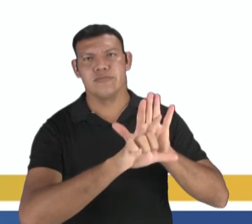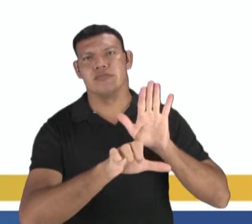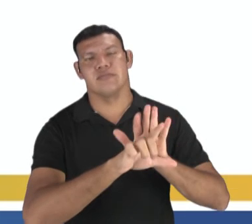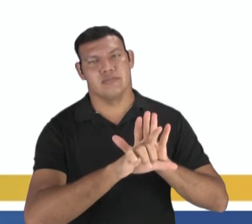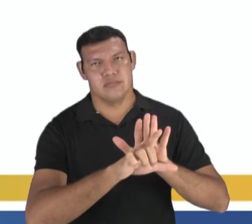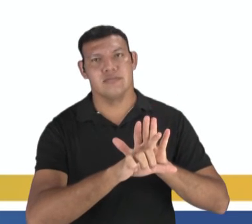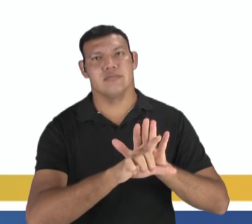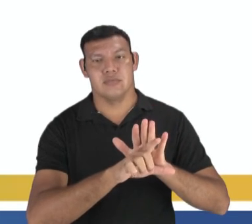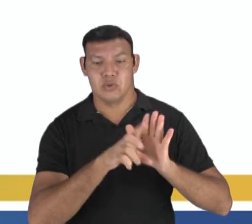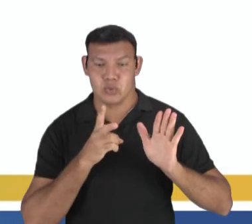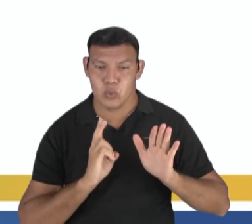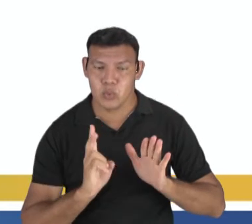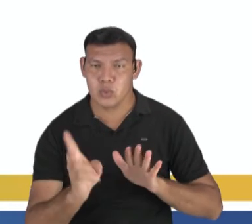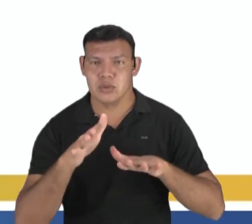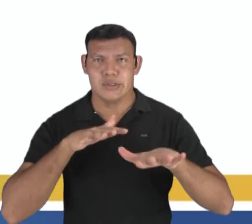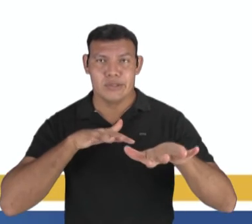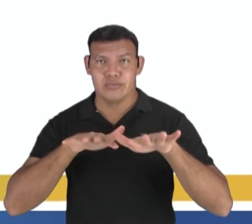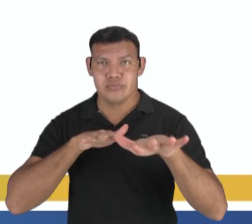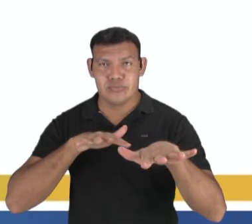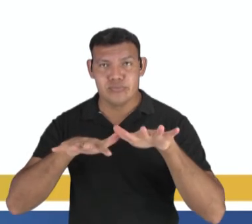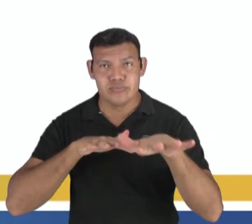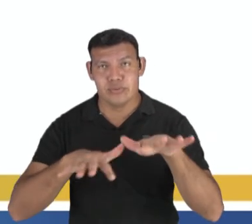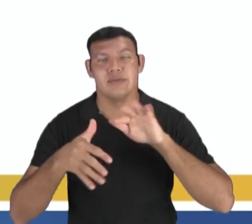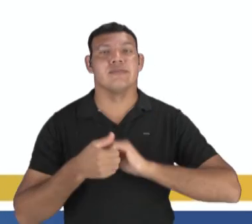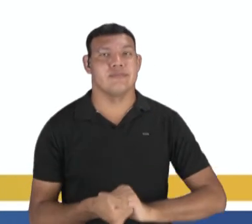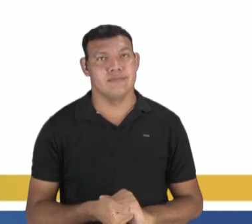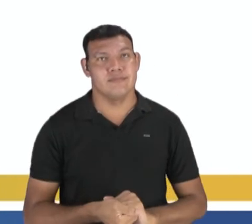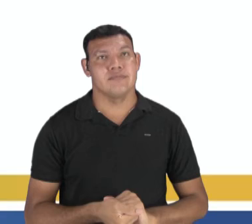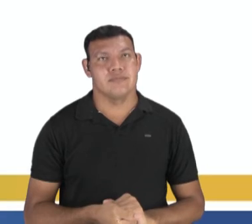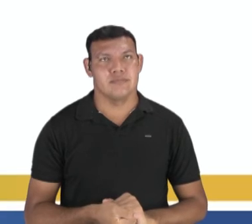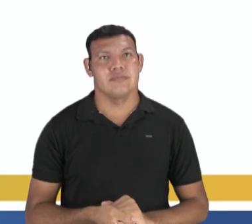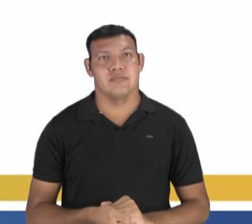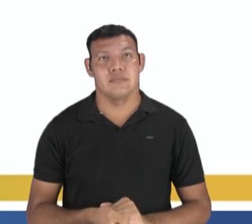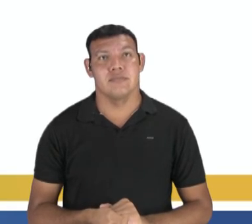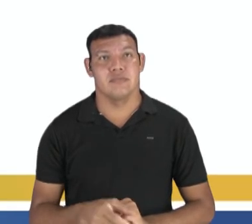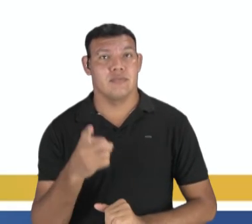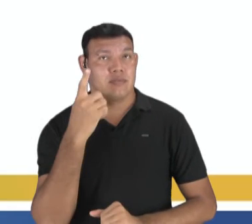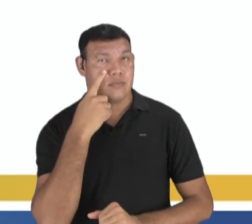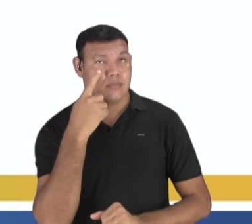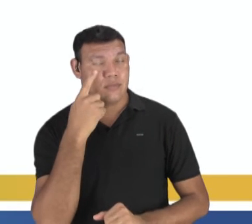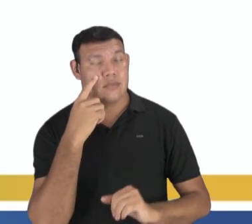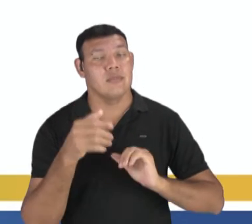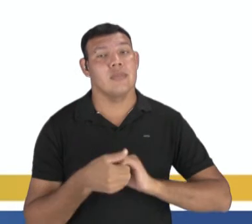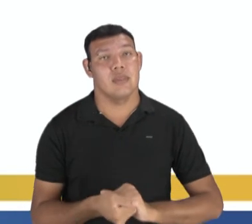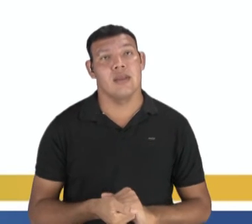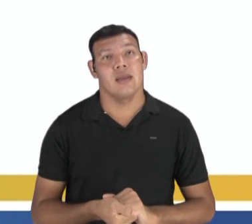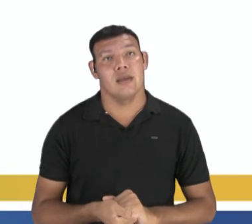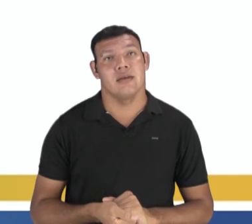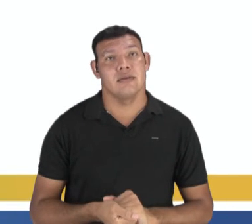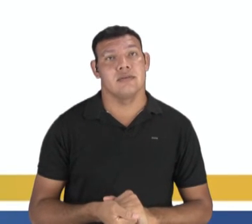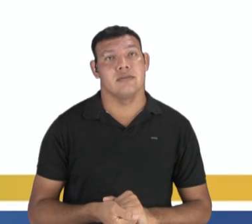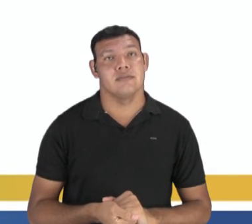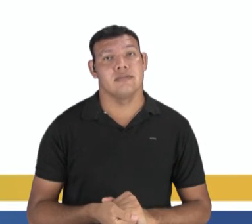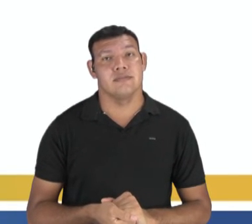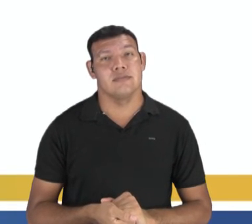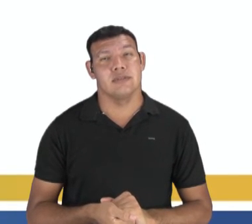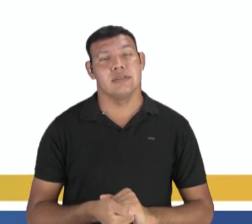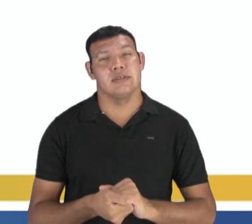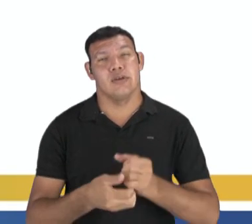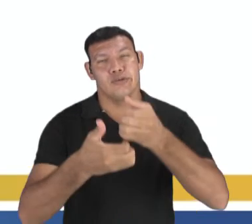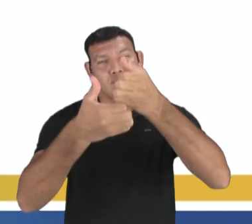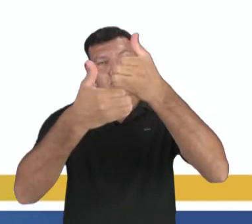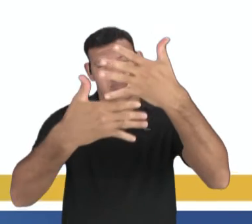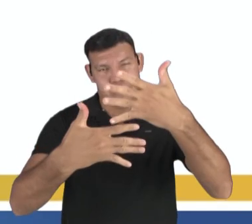da conservação do movimento. Então, pessoal, olha só. Aqui no início, tá? Eu vou já aqui para os comentários da